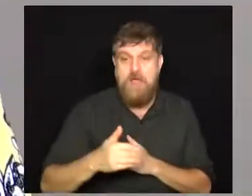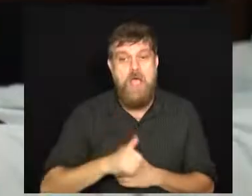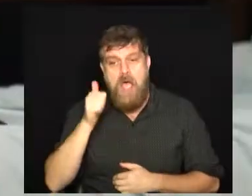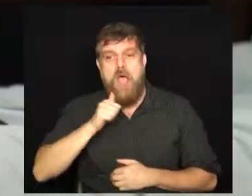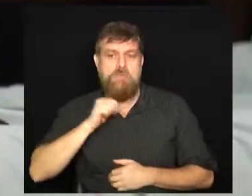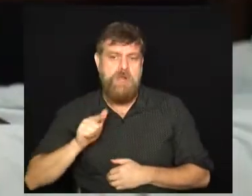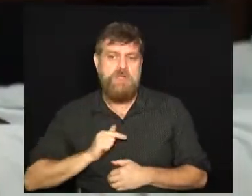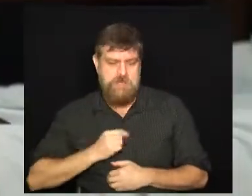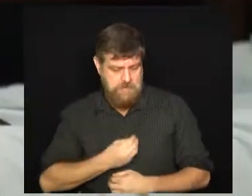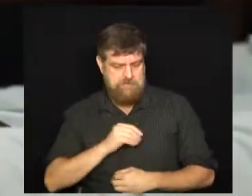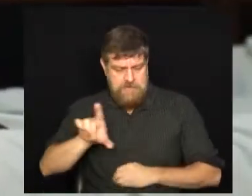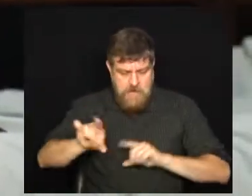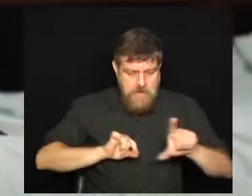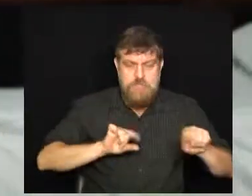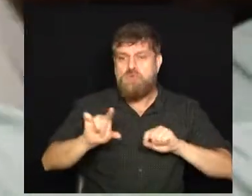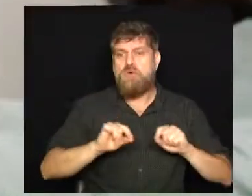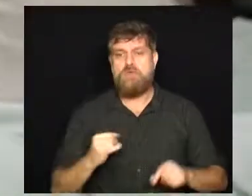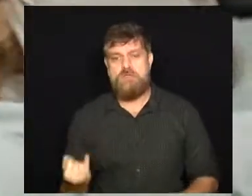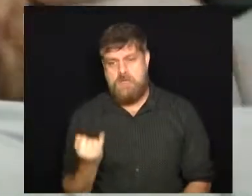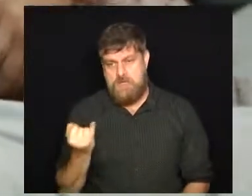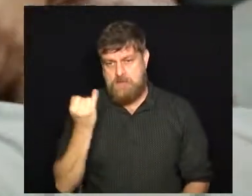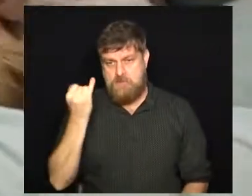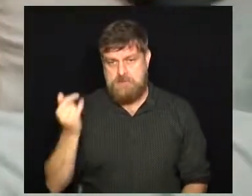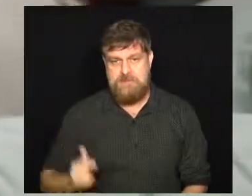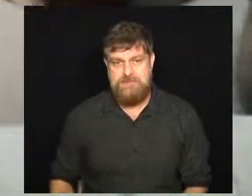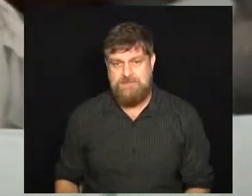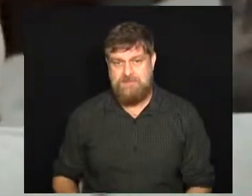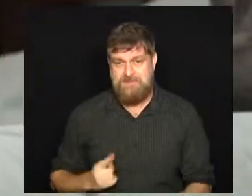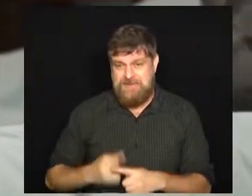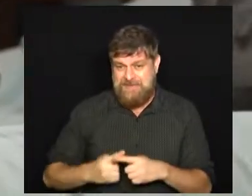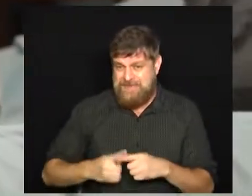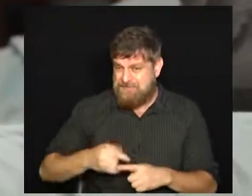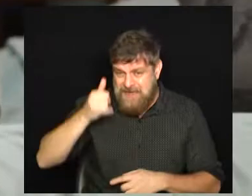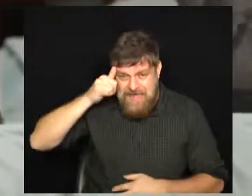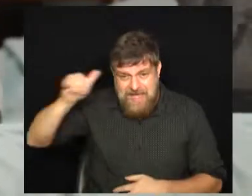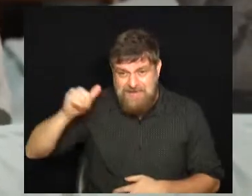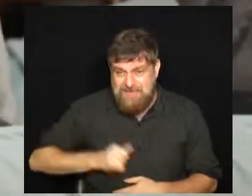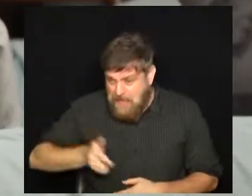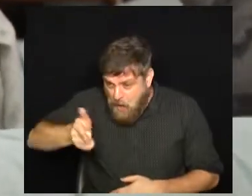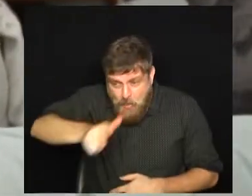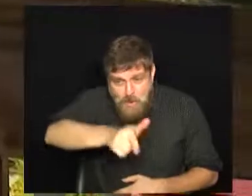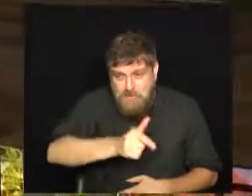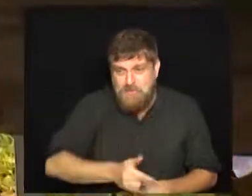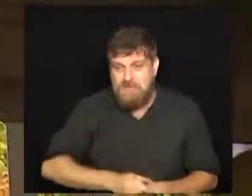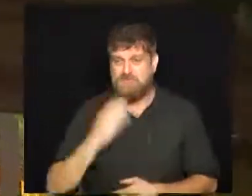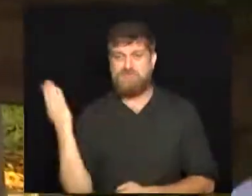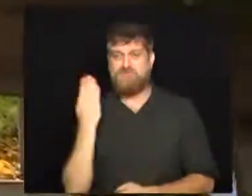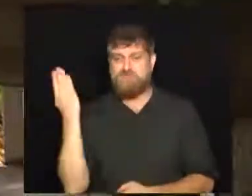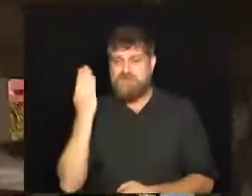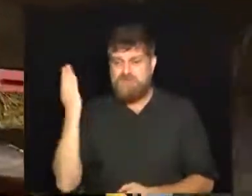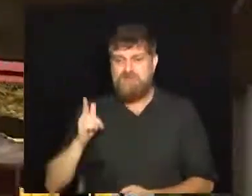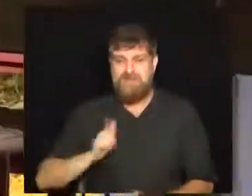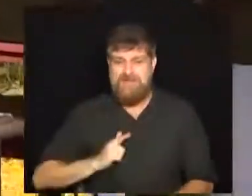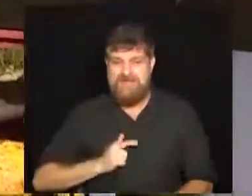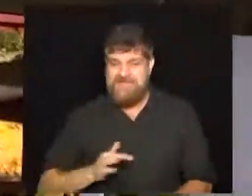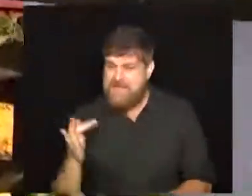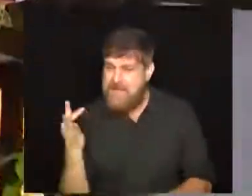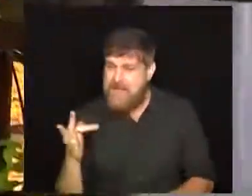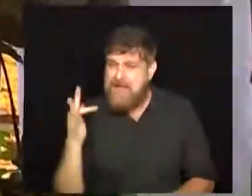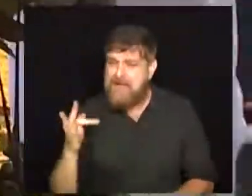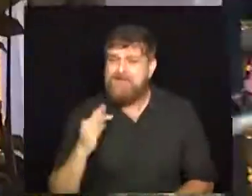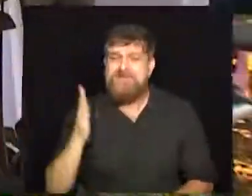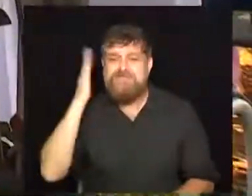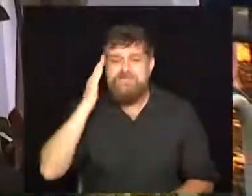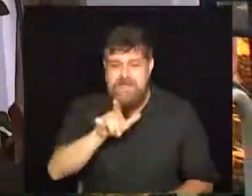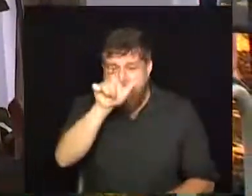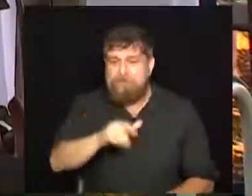escolhas. Escolhas importantes para que novos casos não aconteçam mais. Quem lida com a dor da perda sabe